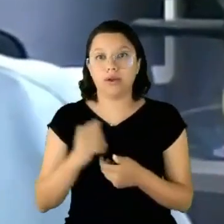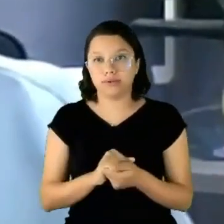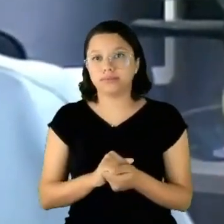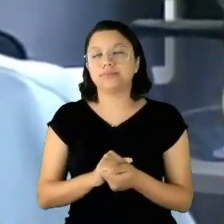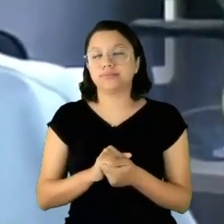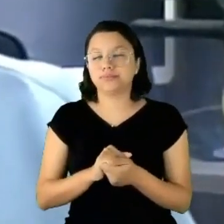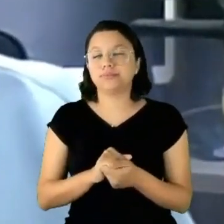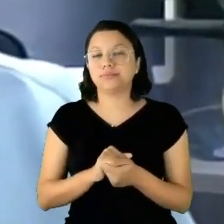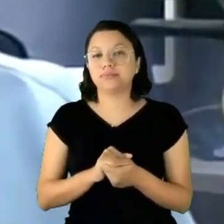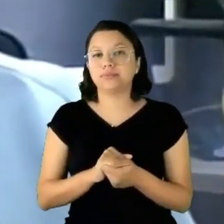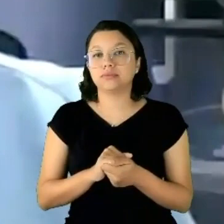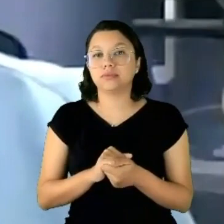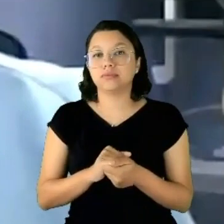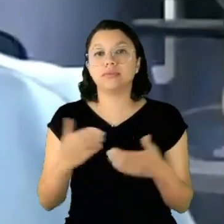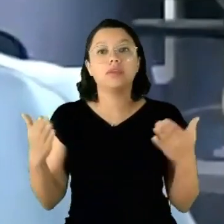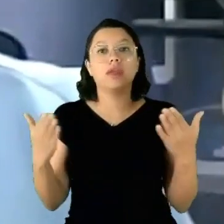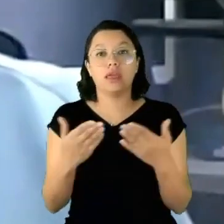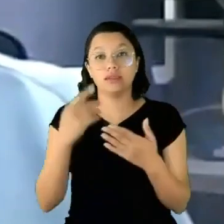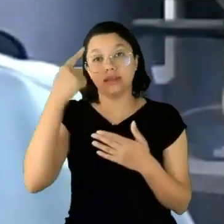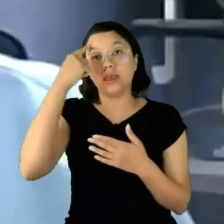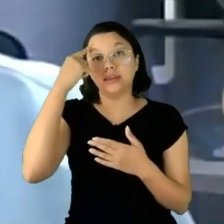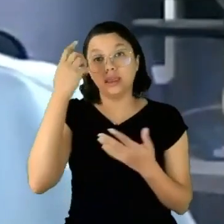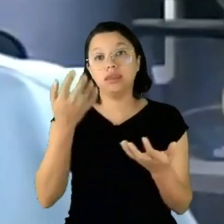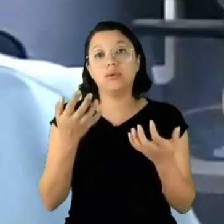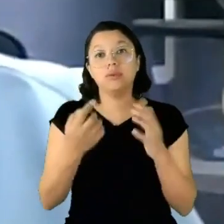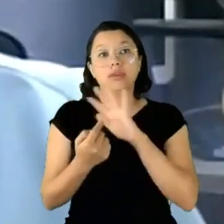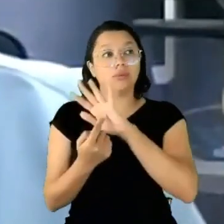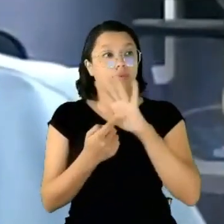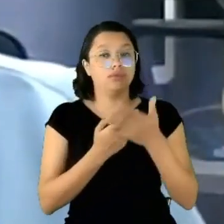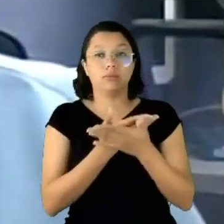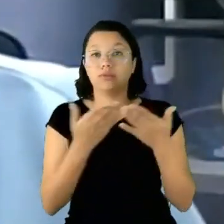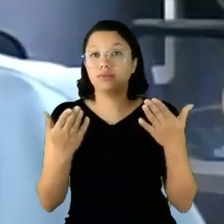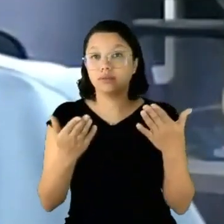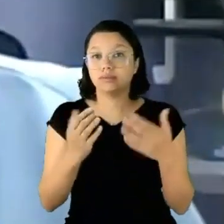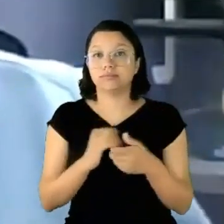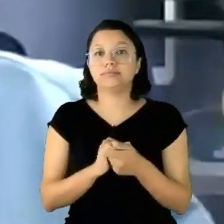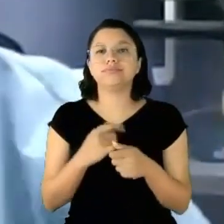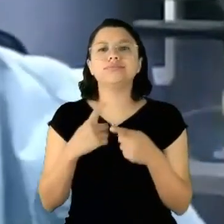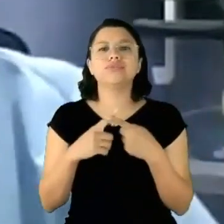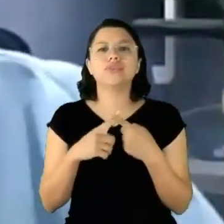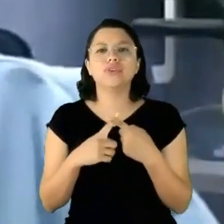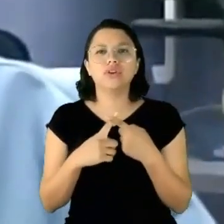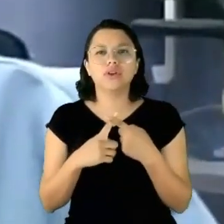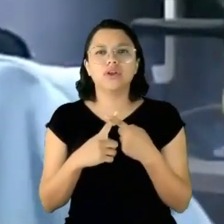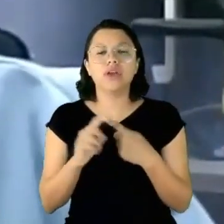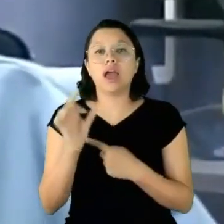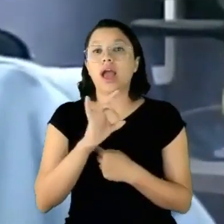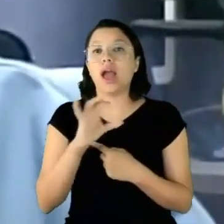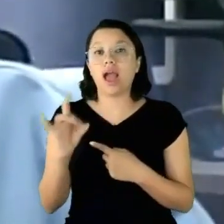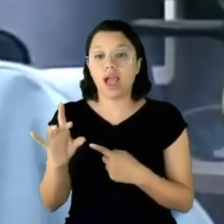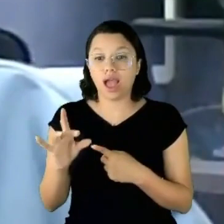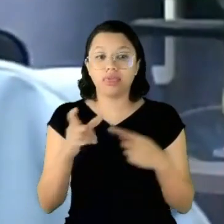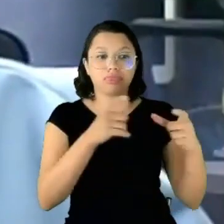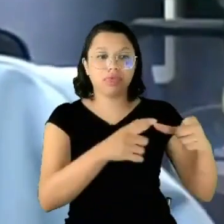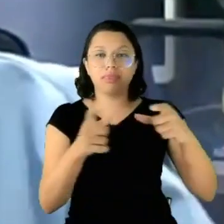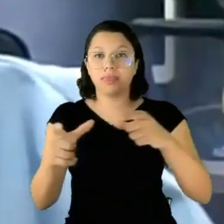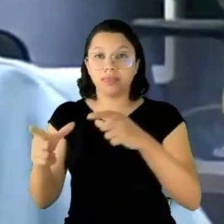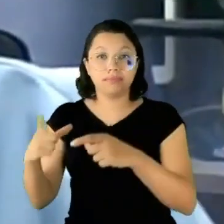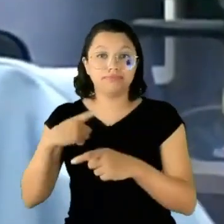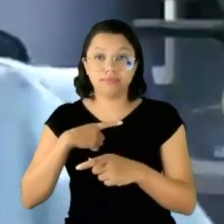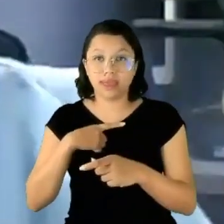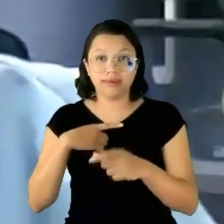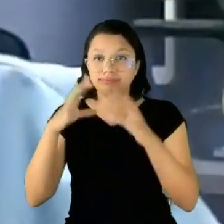essa é a ideia que eu queria passar para vocês. Porque cada unidade tem sua peculiaridade.